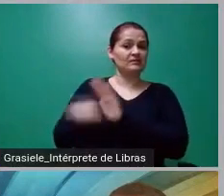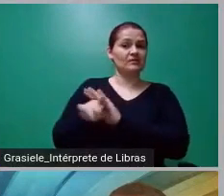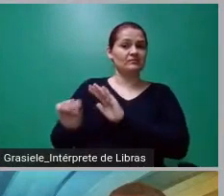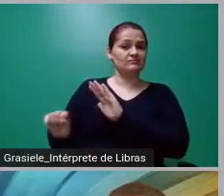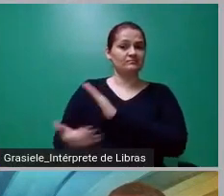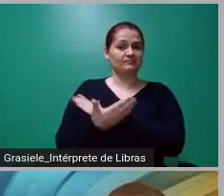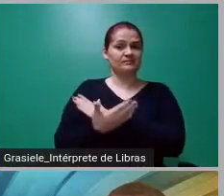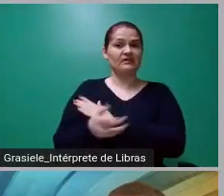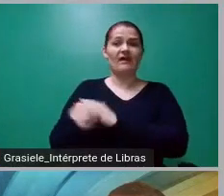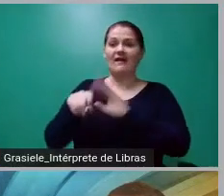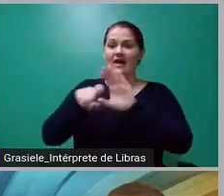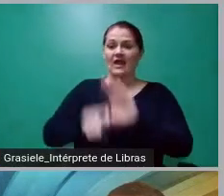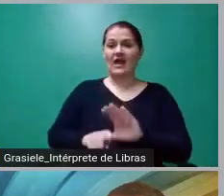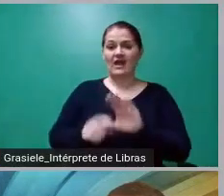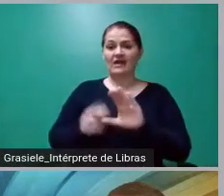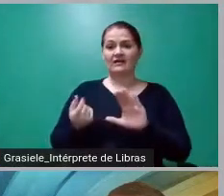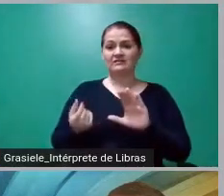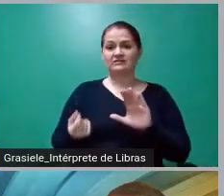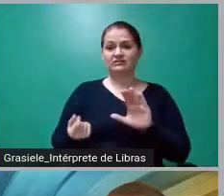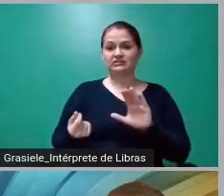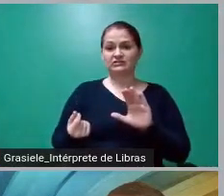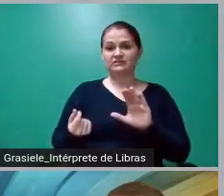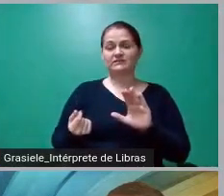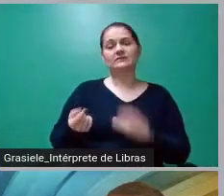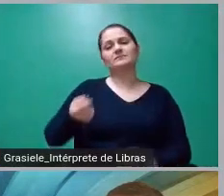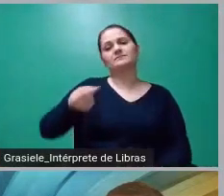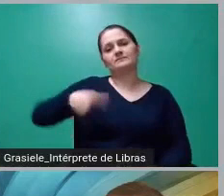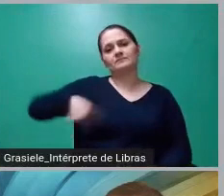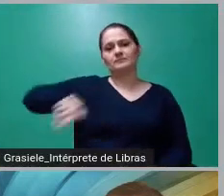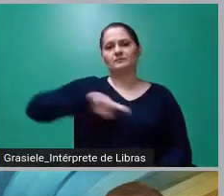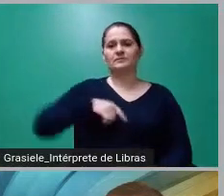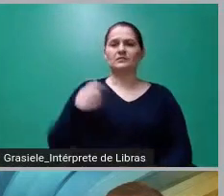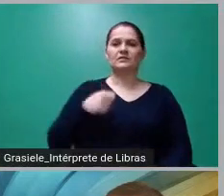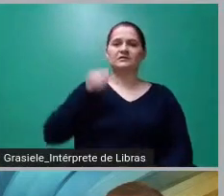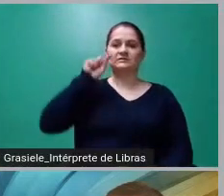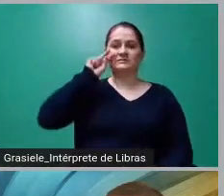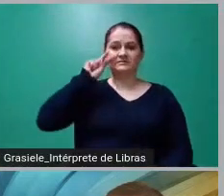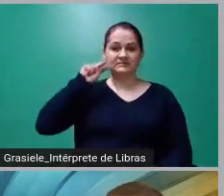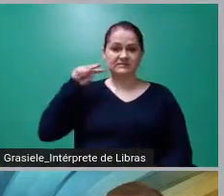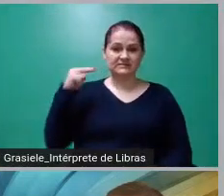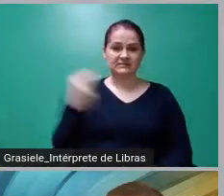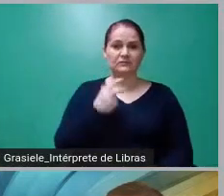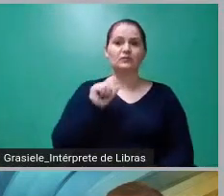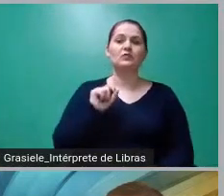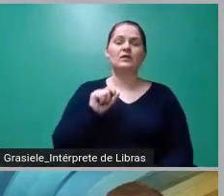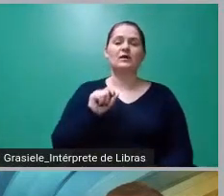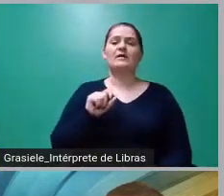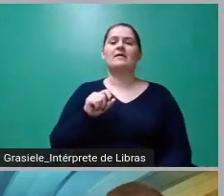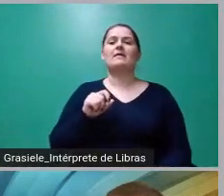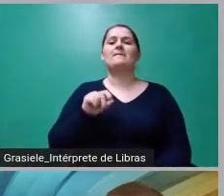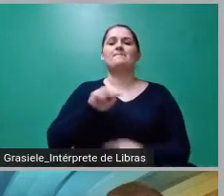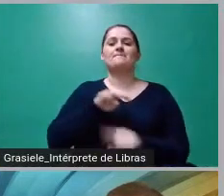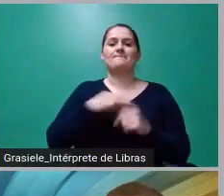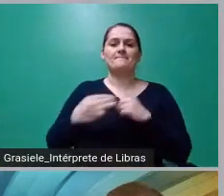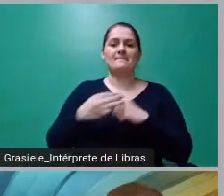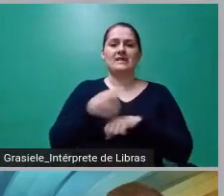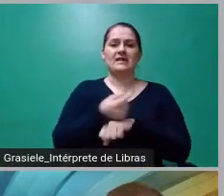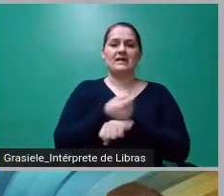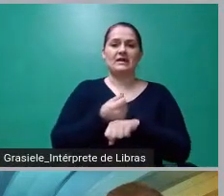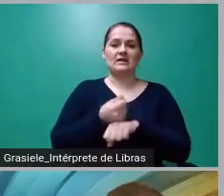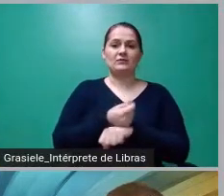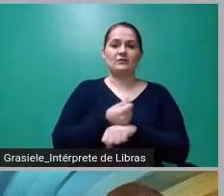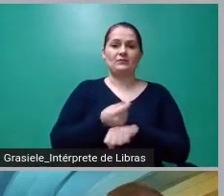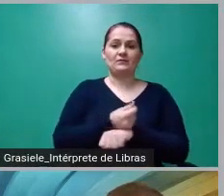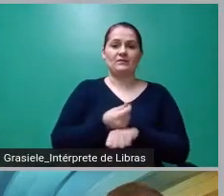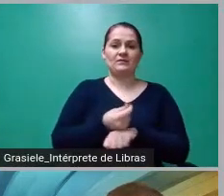dívida. Nós temos que reconhecer que o mercado financeiro sabe aproveitar os momentos. Aproveitou o tumulto do